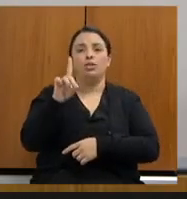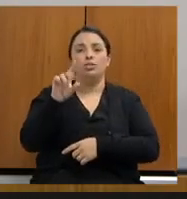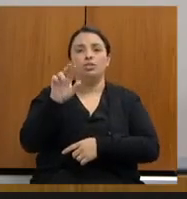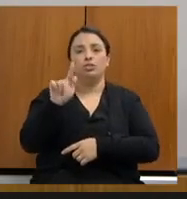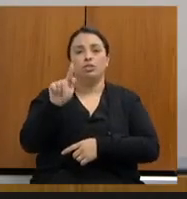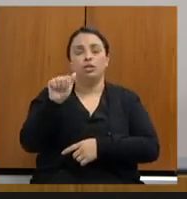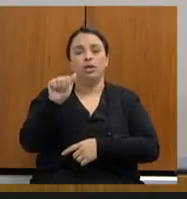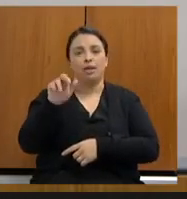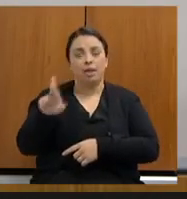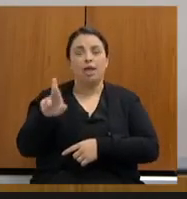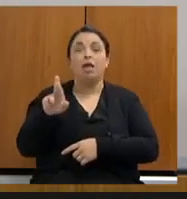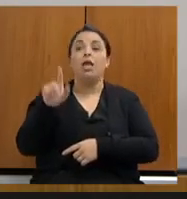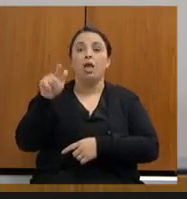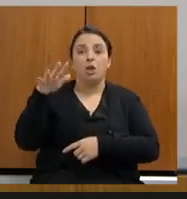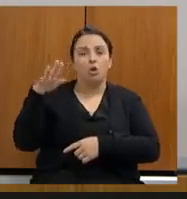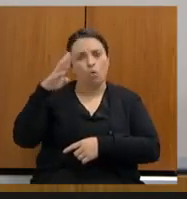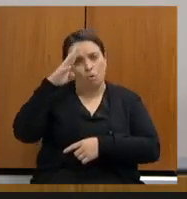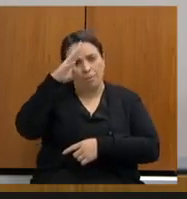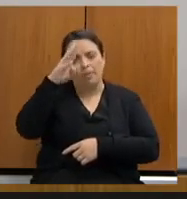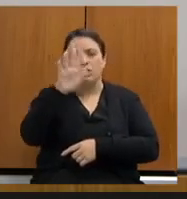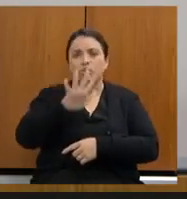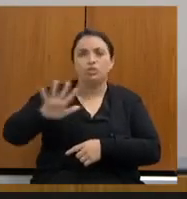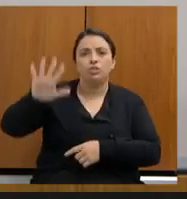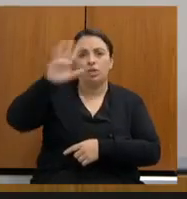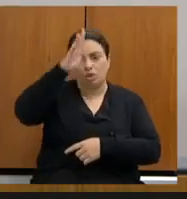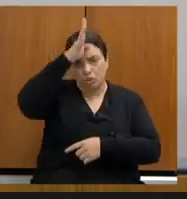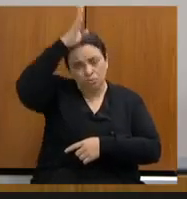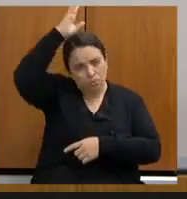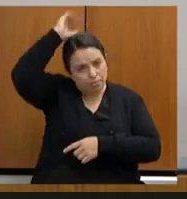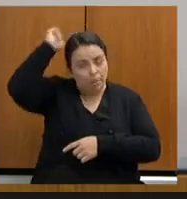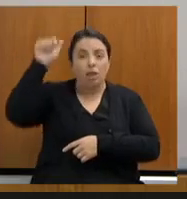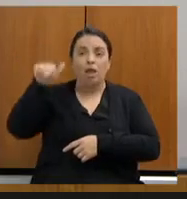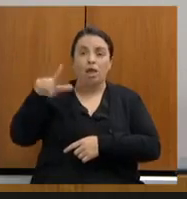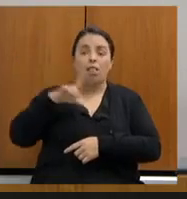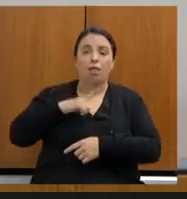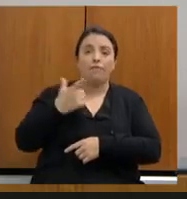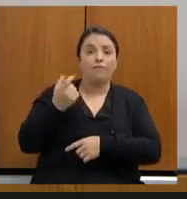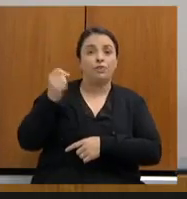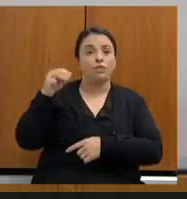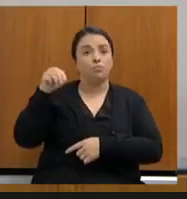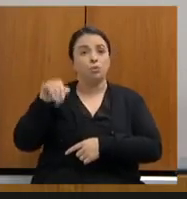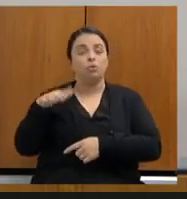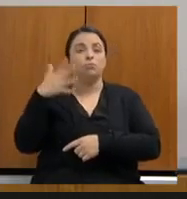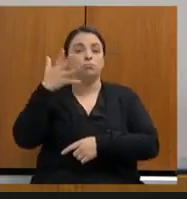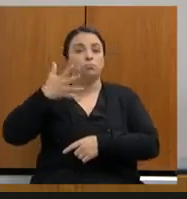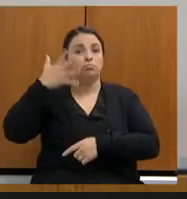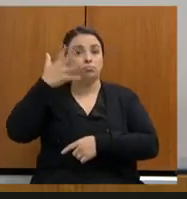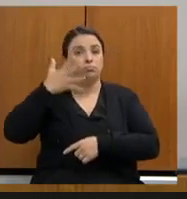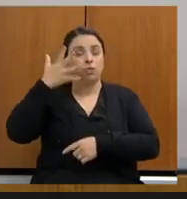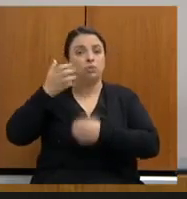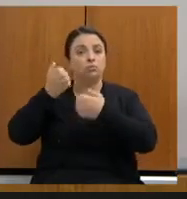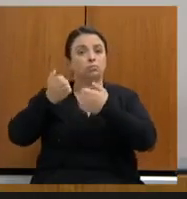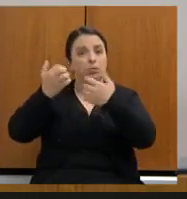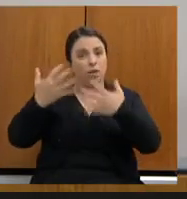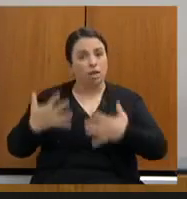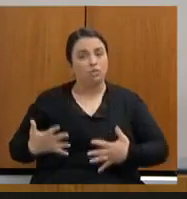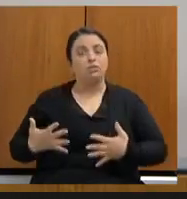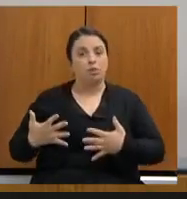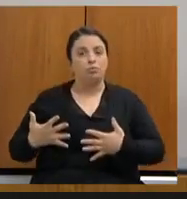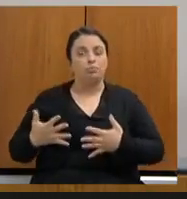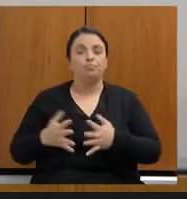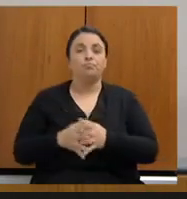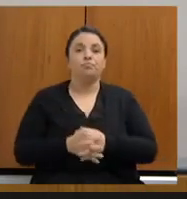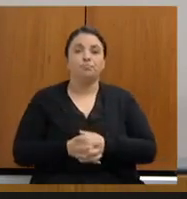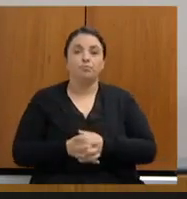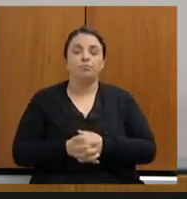Silva Comandante Geral do Corpo de Bombeiros Militar que se fora de até 20 minutos para sua apresentação e explanação Inicial